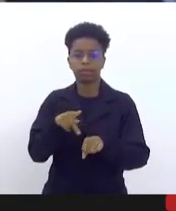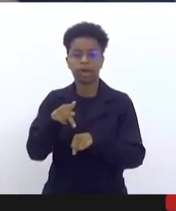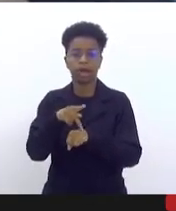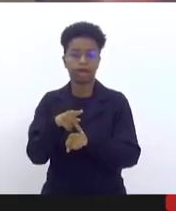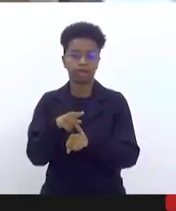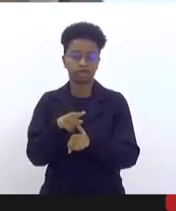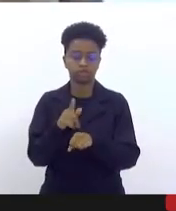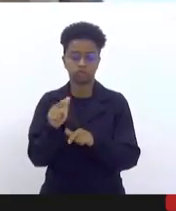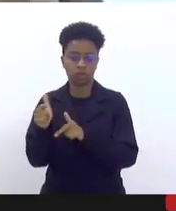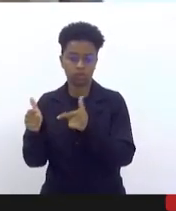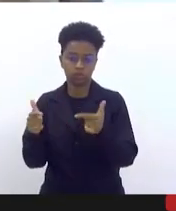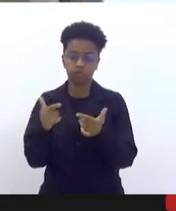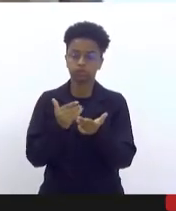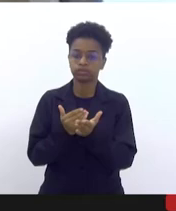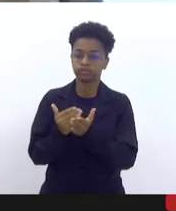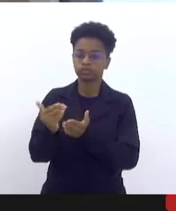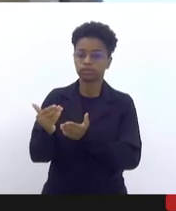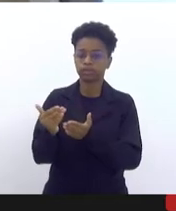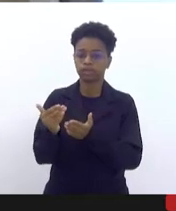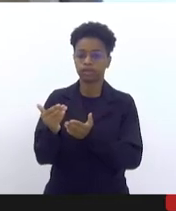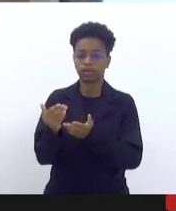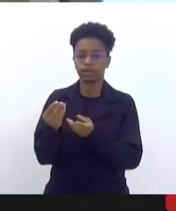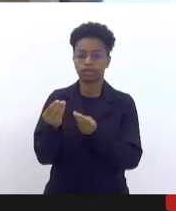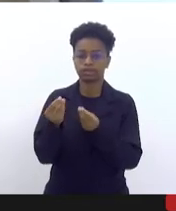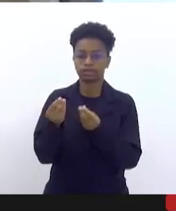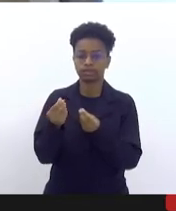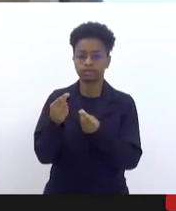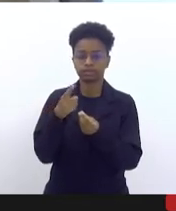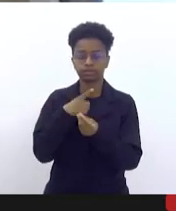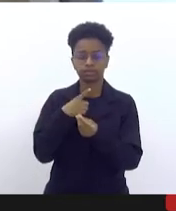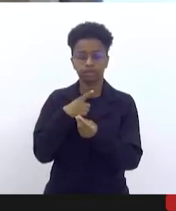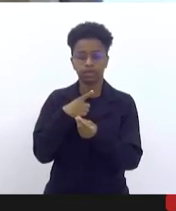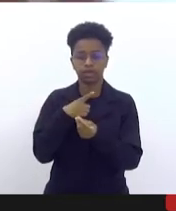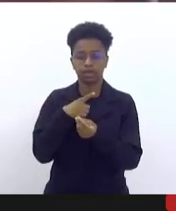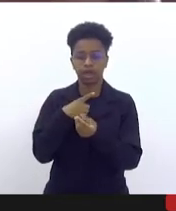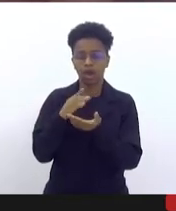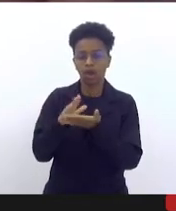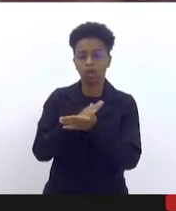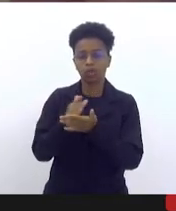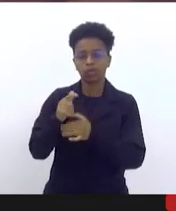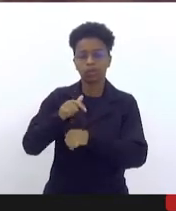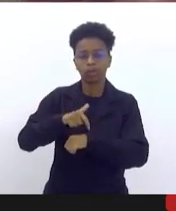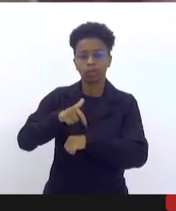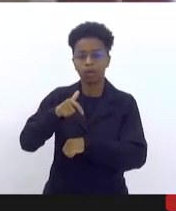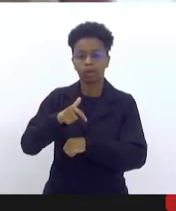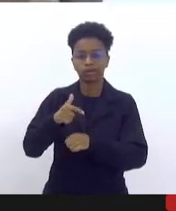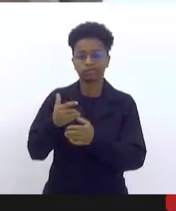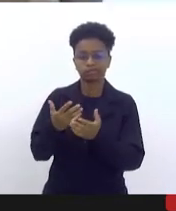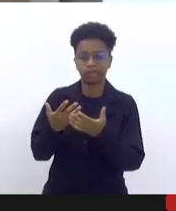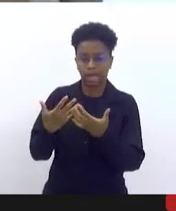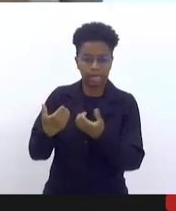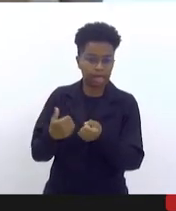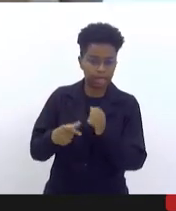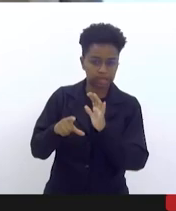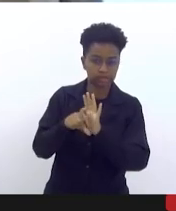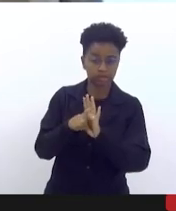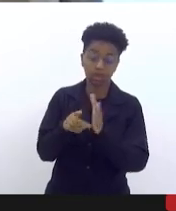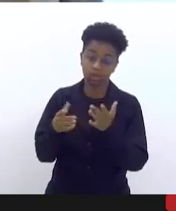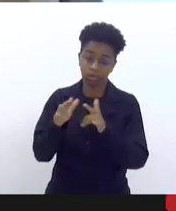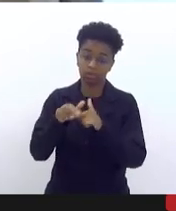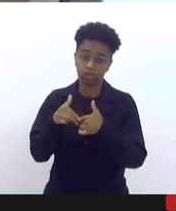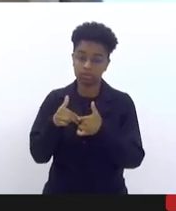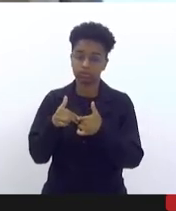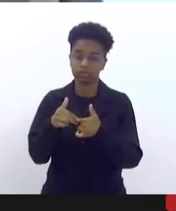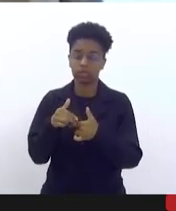elas passam por alguns elas ficam por alguns momentos legalizados então é por isso que vem o nome legal